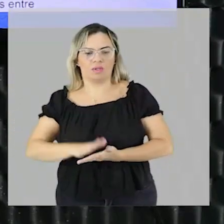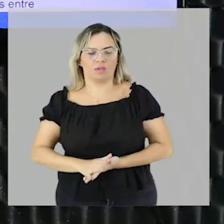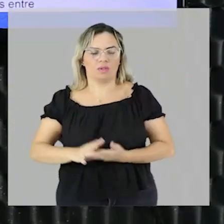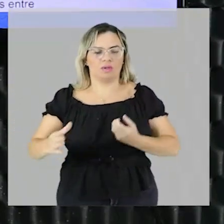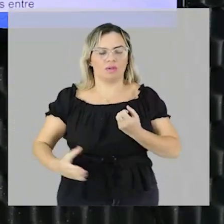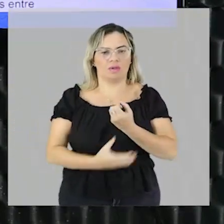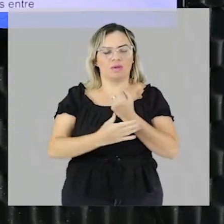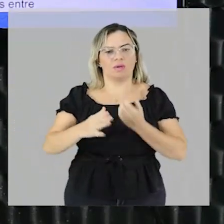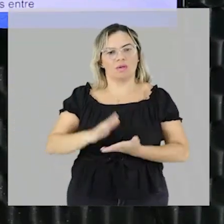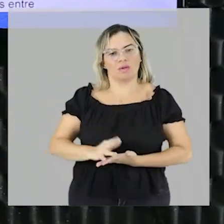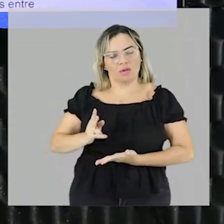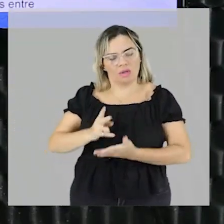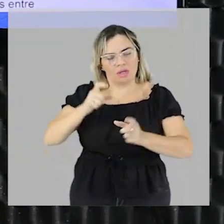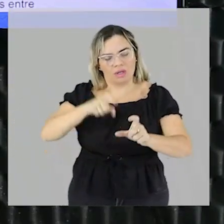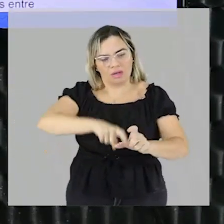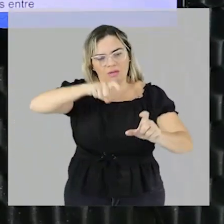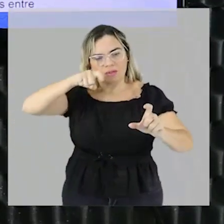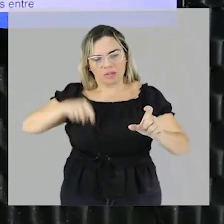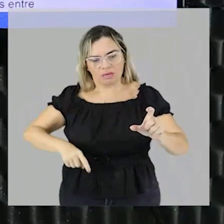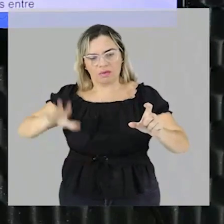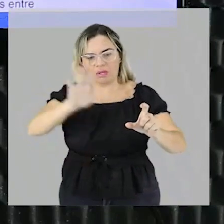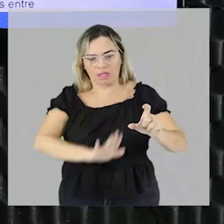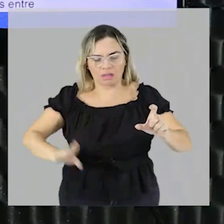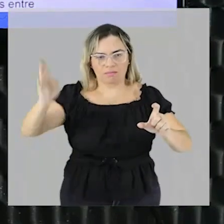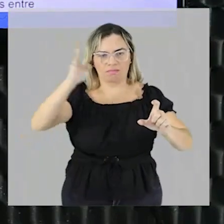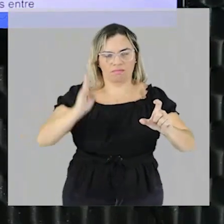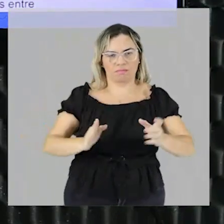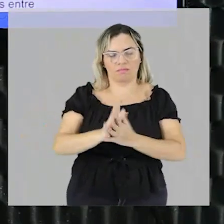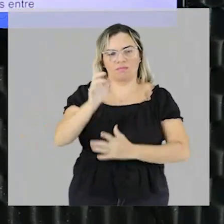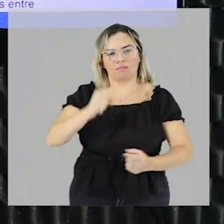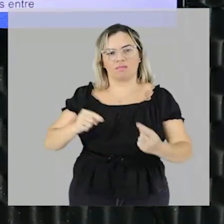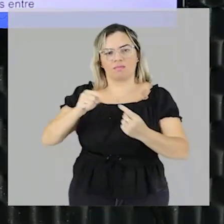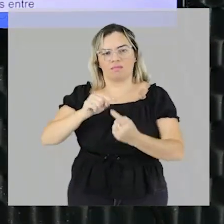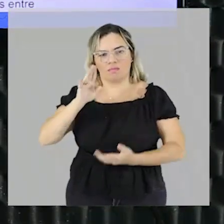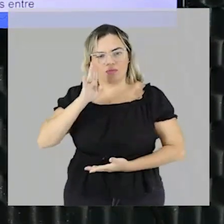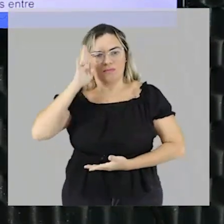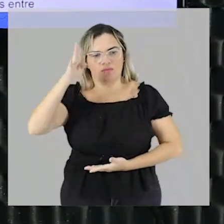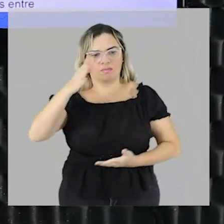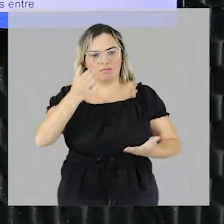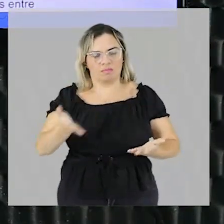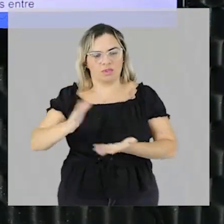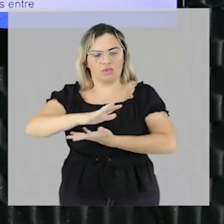definitiva a nossa independência. Seria um dos objetivos prioritários desse movimento.